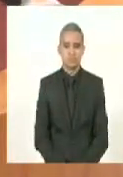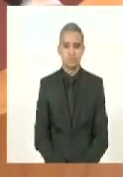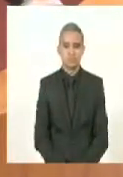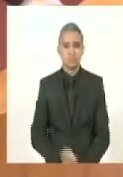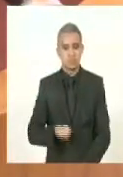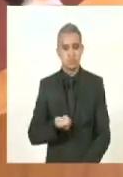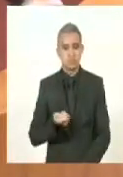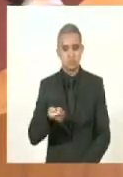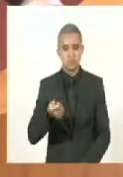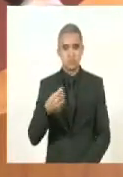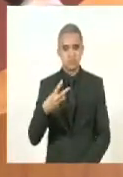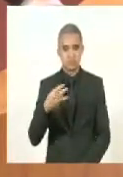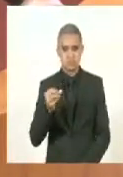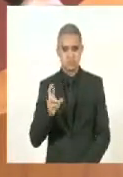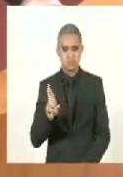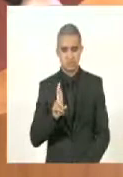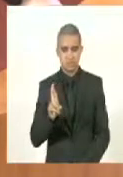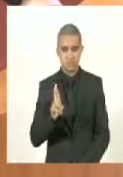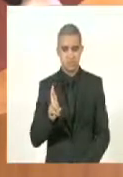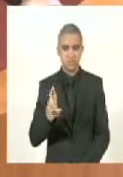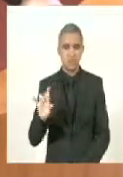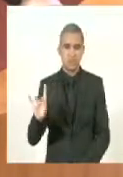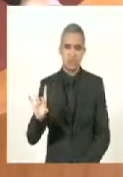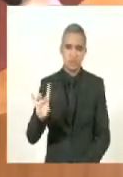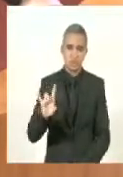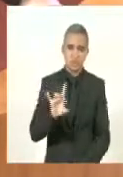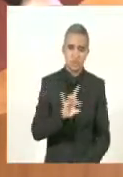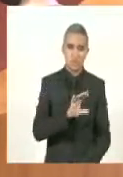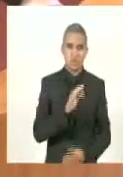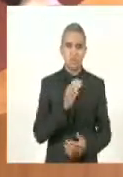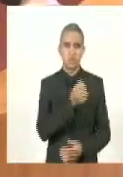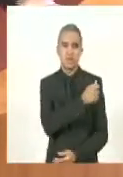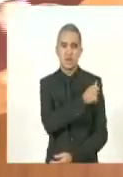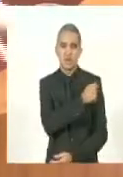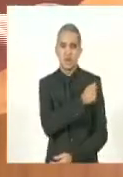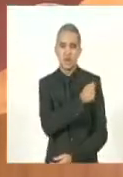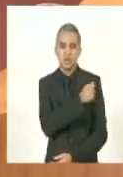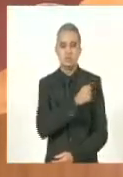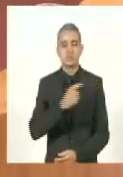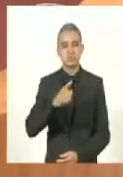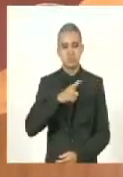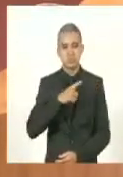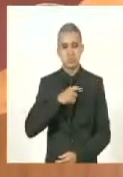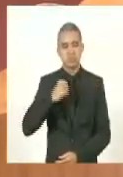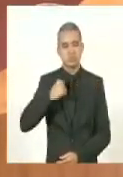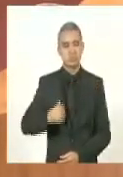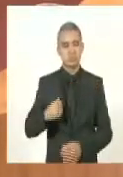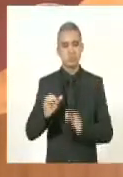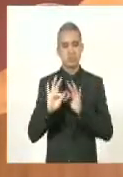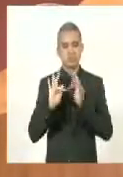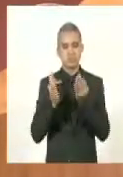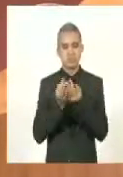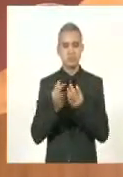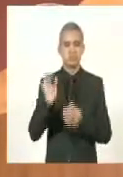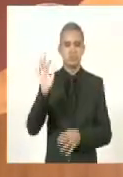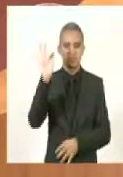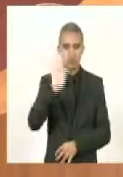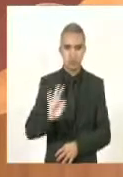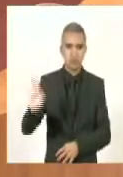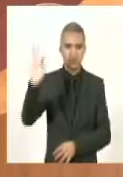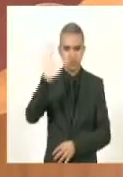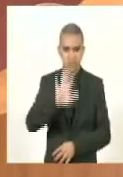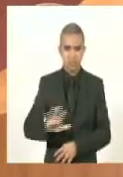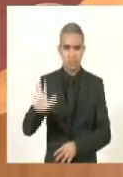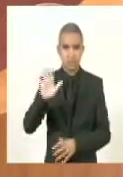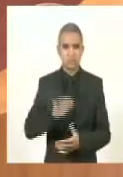para cada estudante que recebe o Bolsa Família Federal. Ele dá R$ 30 a mais por ano,